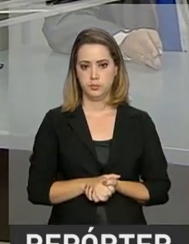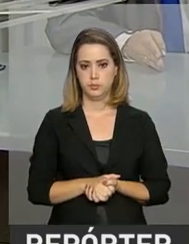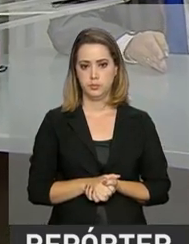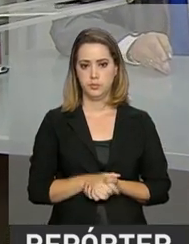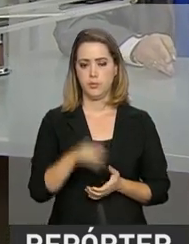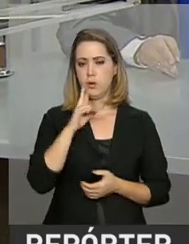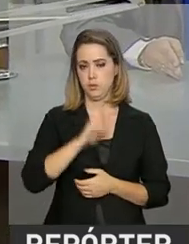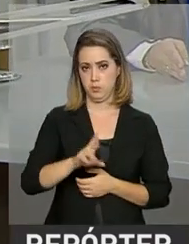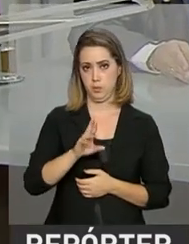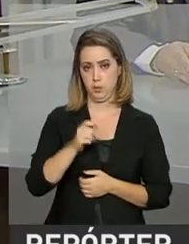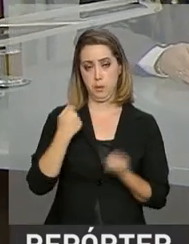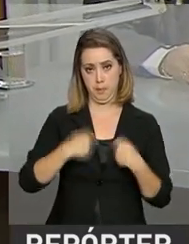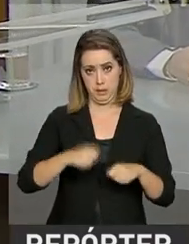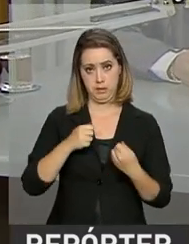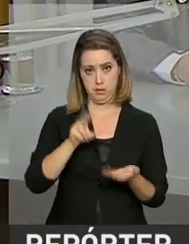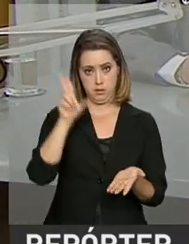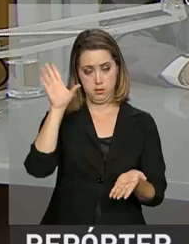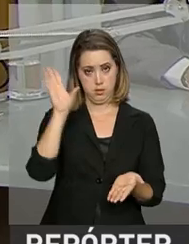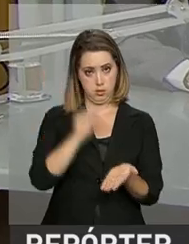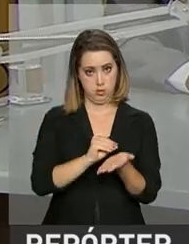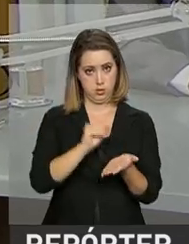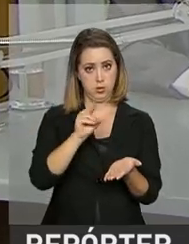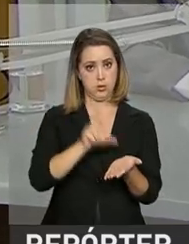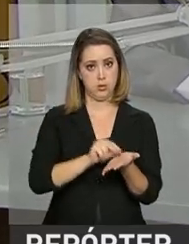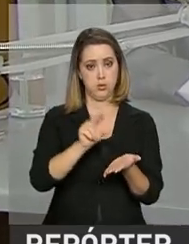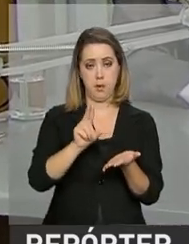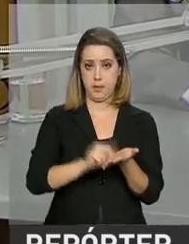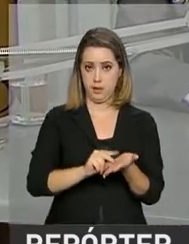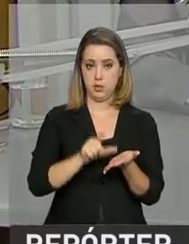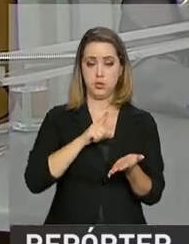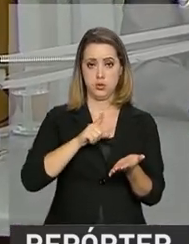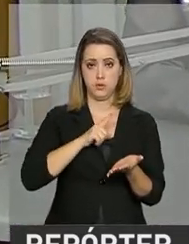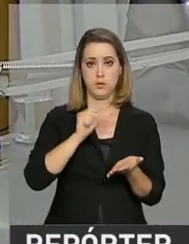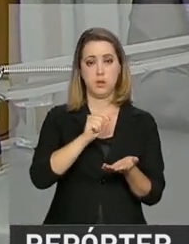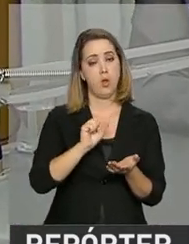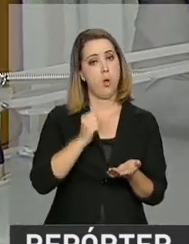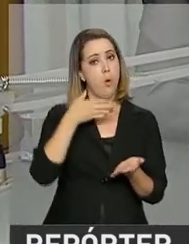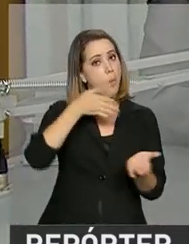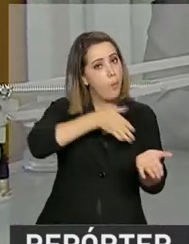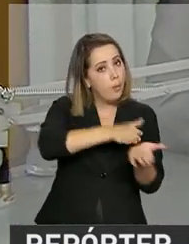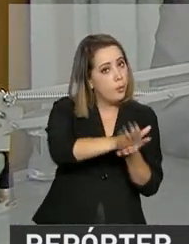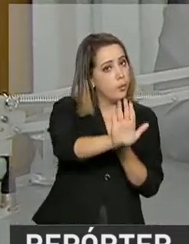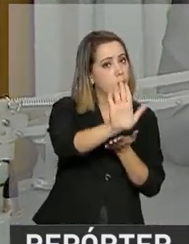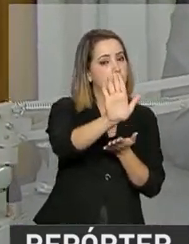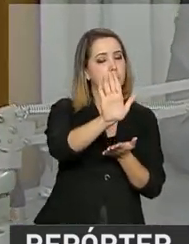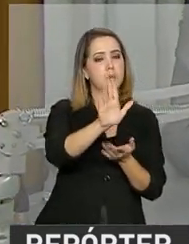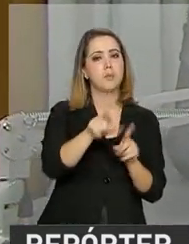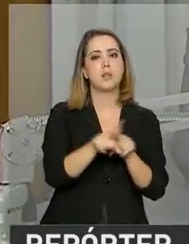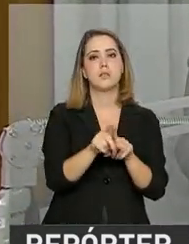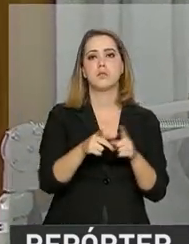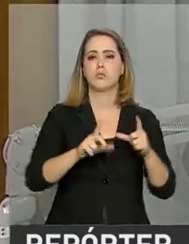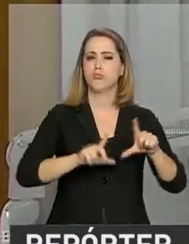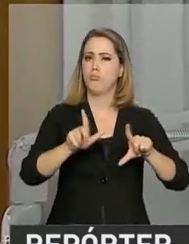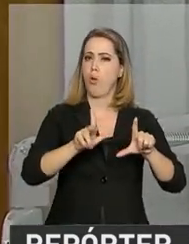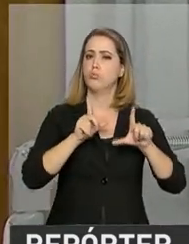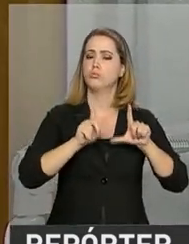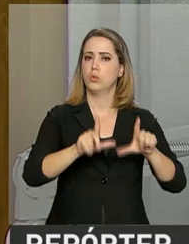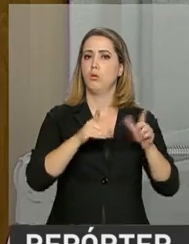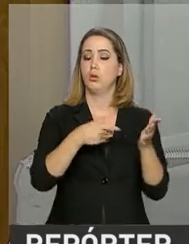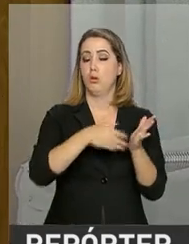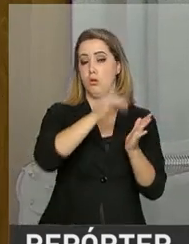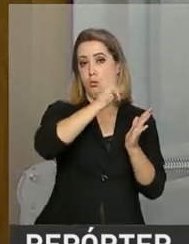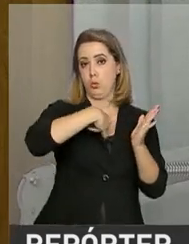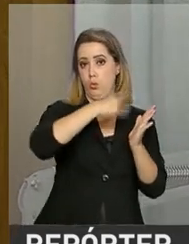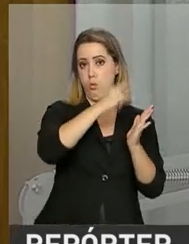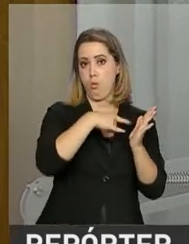né que é o aplicativo ou est com ele impresso você precisa levar o ID jovem e o seu documento oficial com